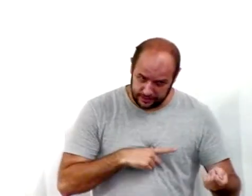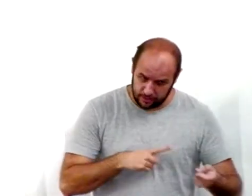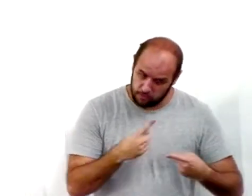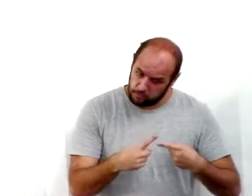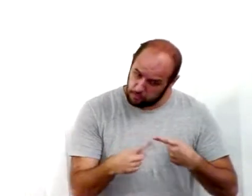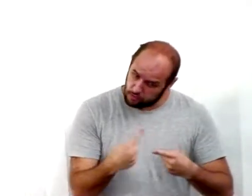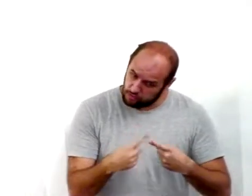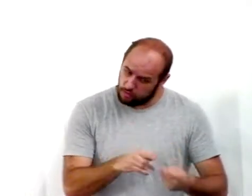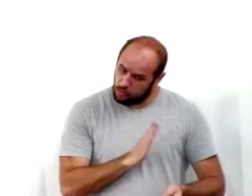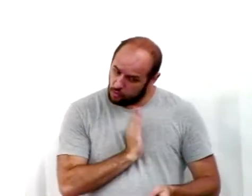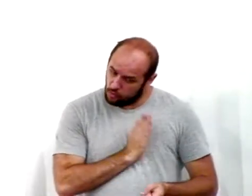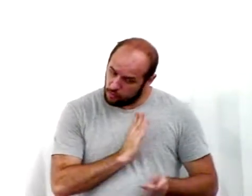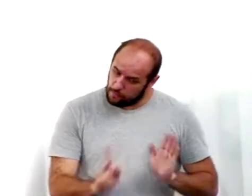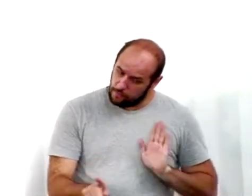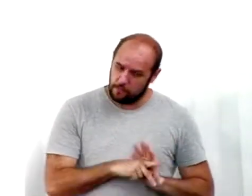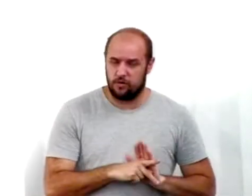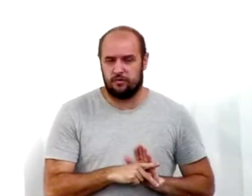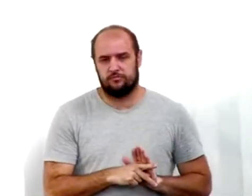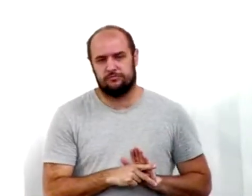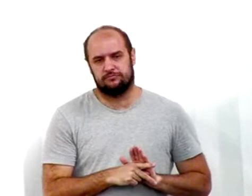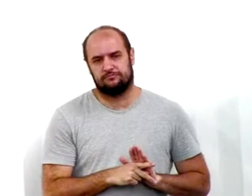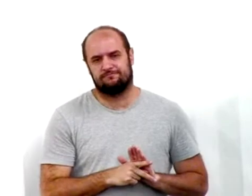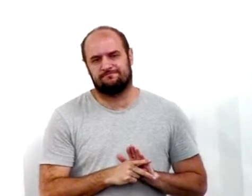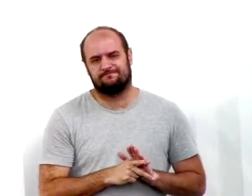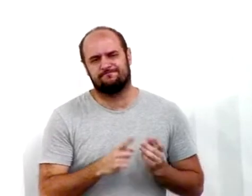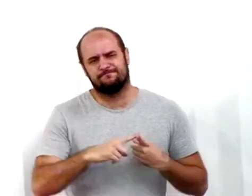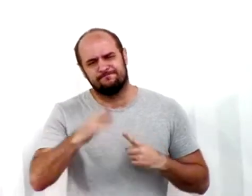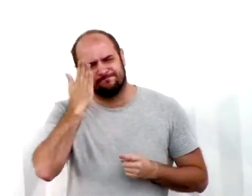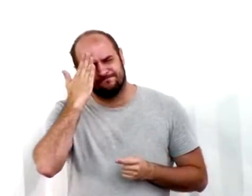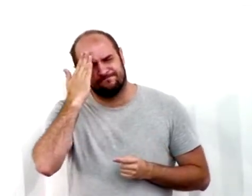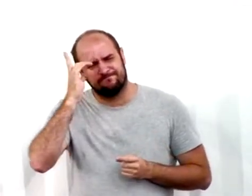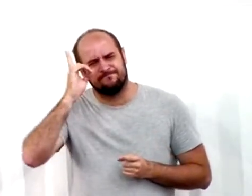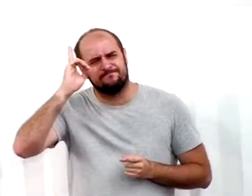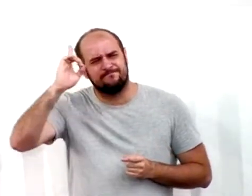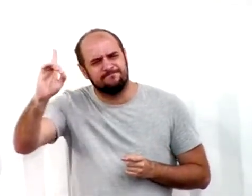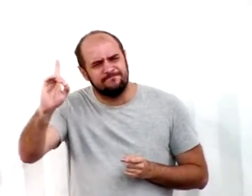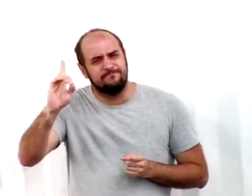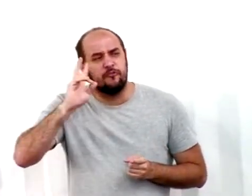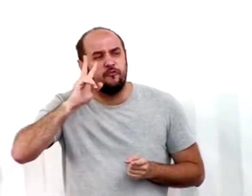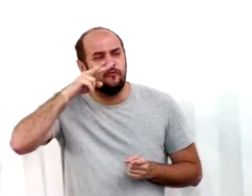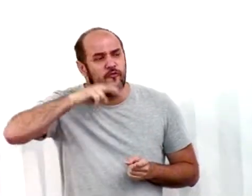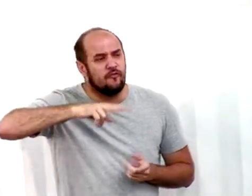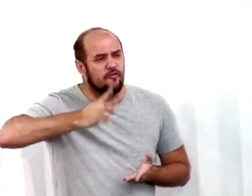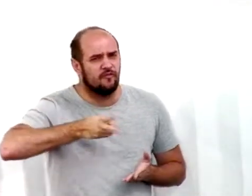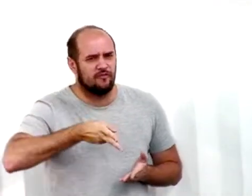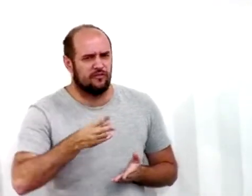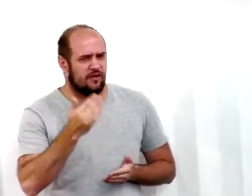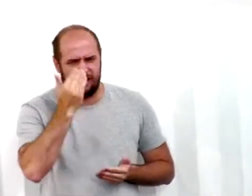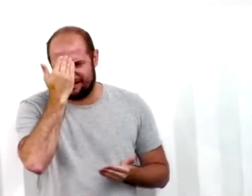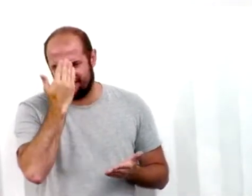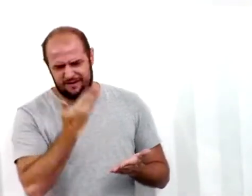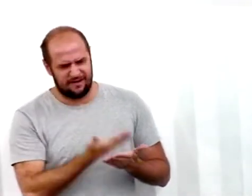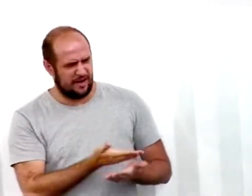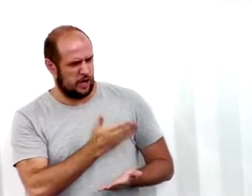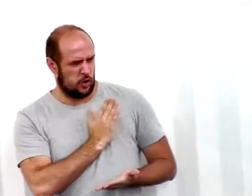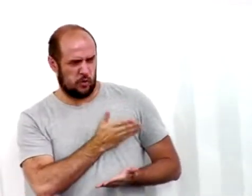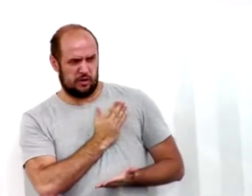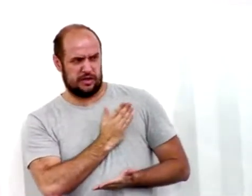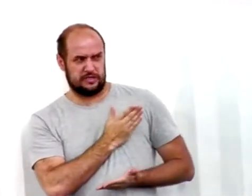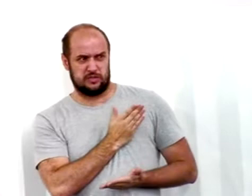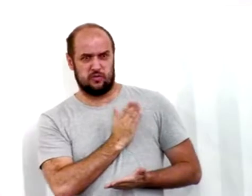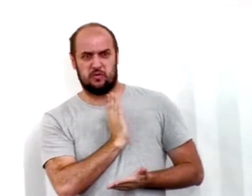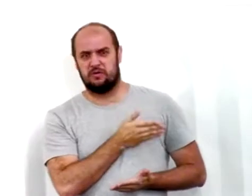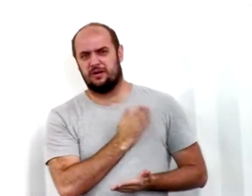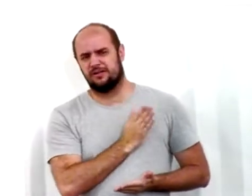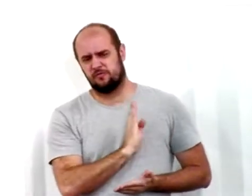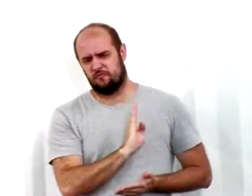coração, mas isso nos traz conforto. Não acreditem no engano do coração ou no